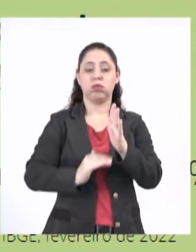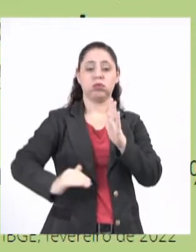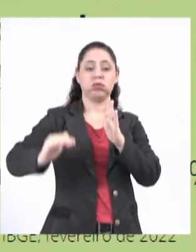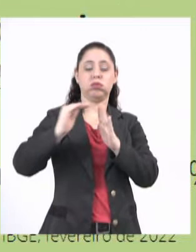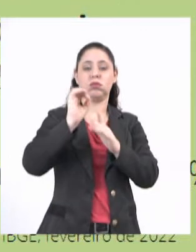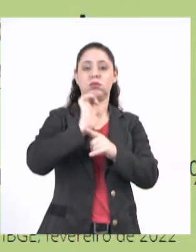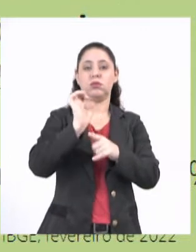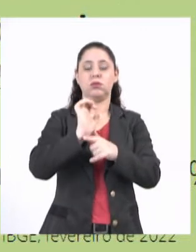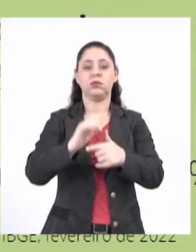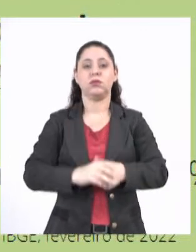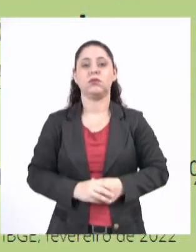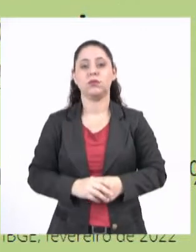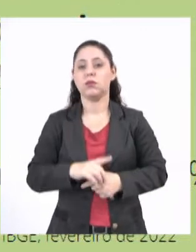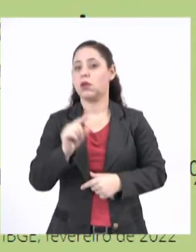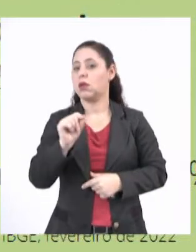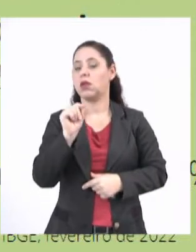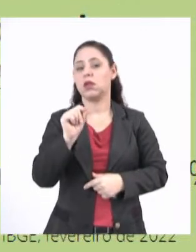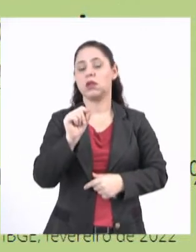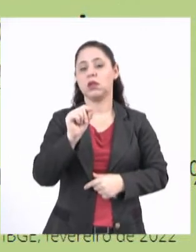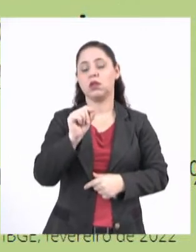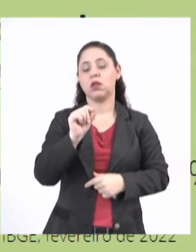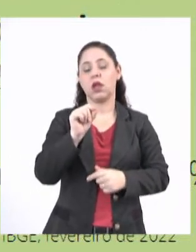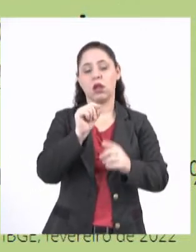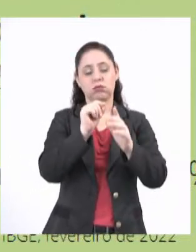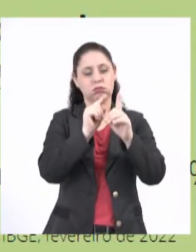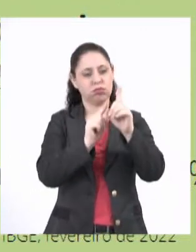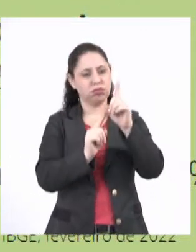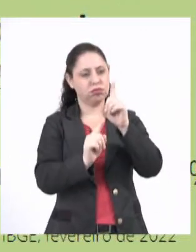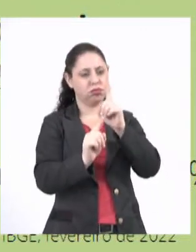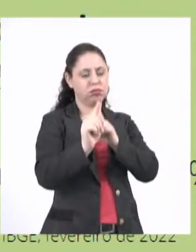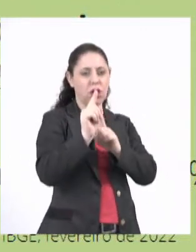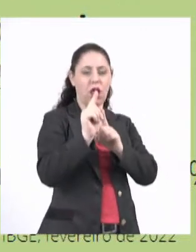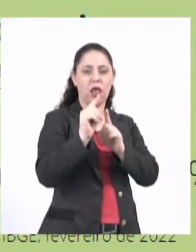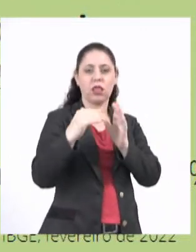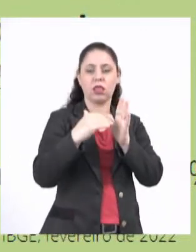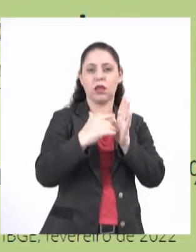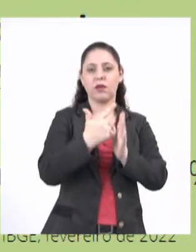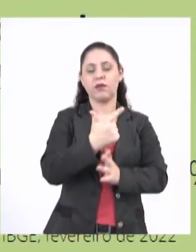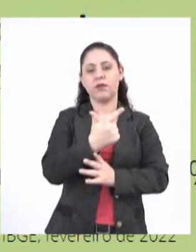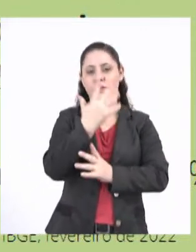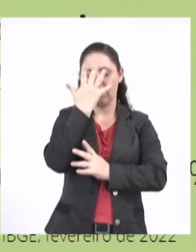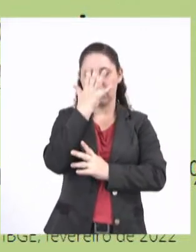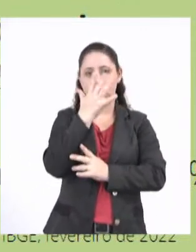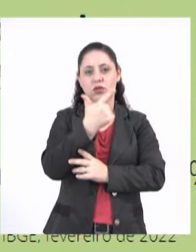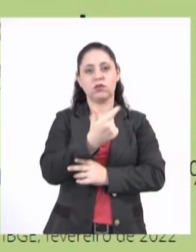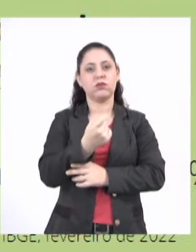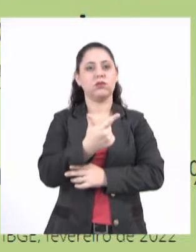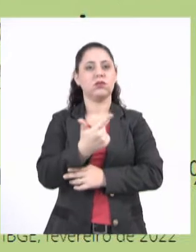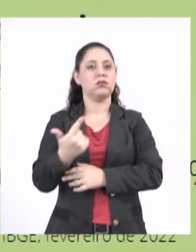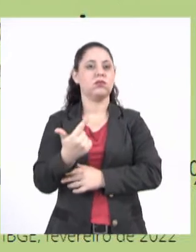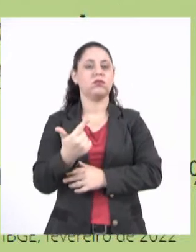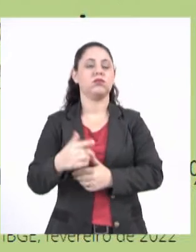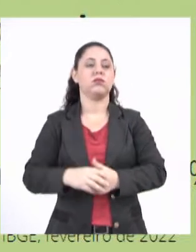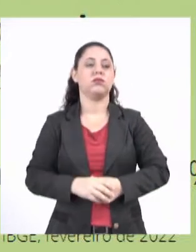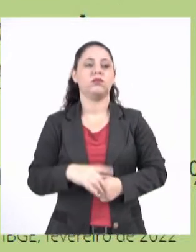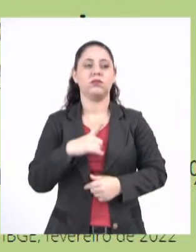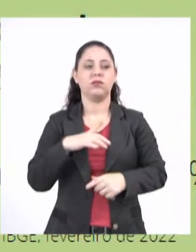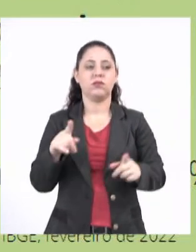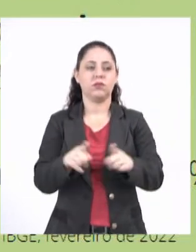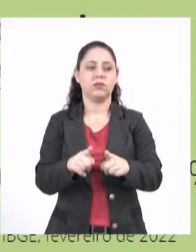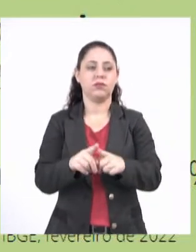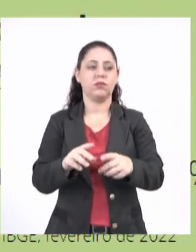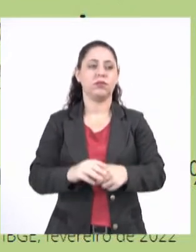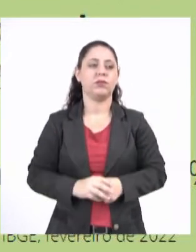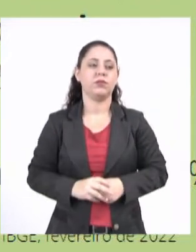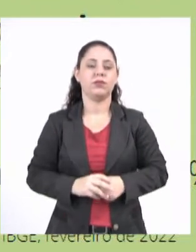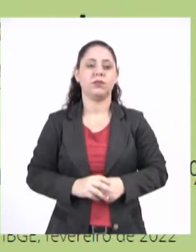no Estado, né, que são dados do DIEESE aí para fevereiro de 2022. A gente tem aí também a